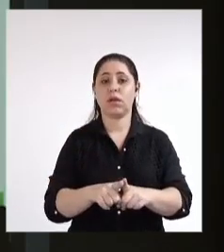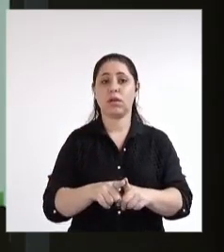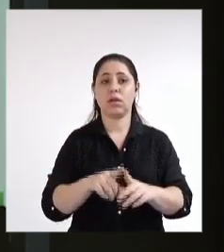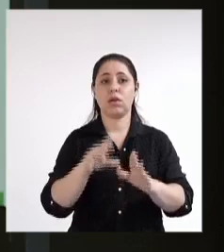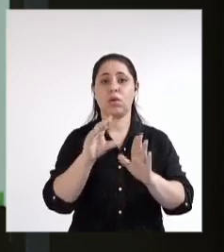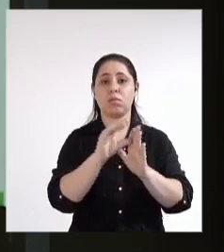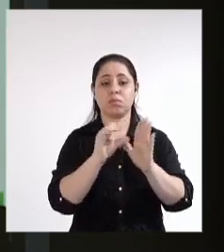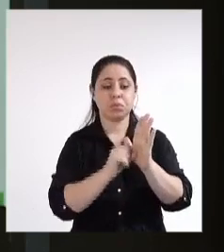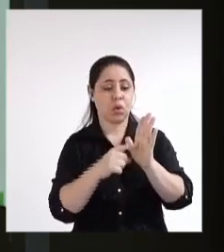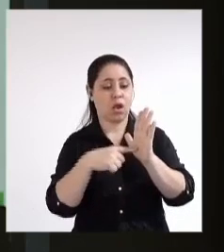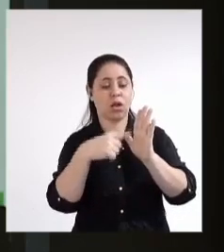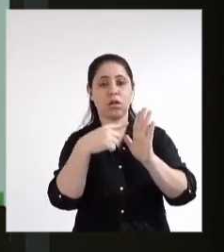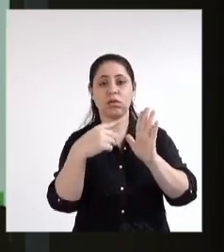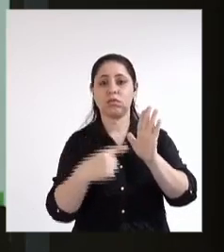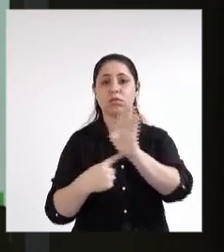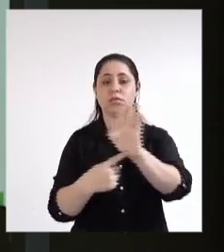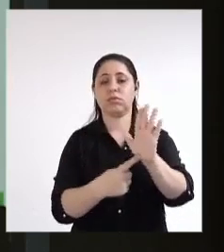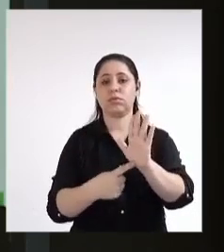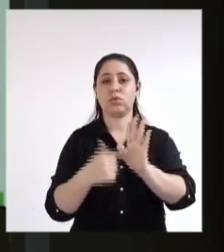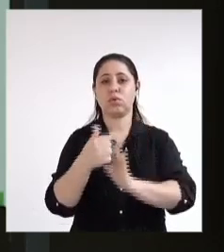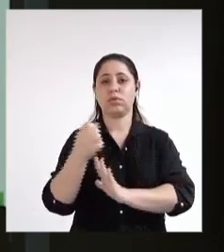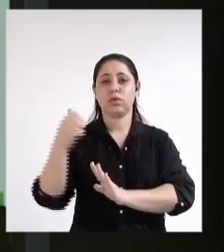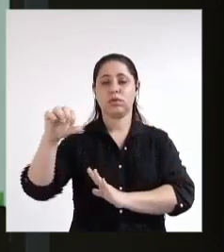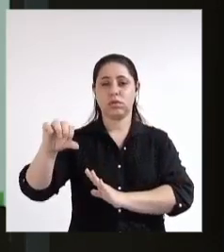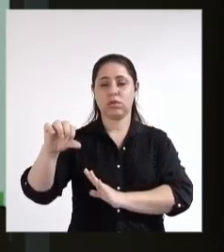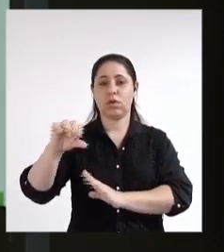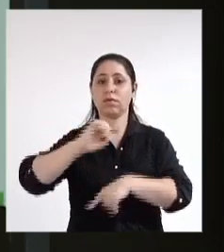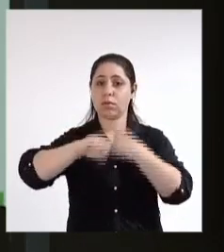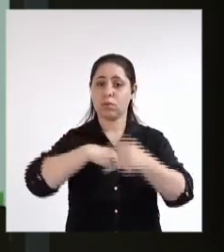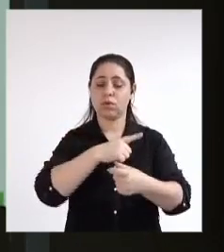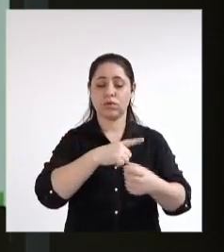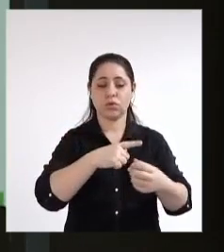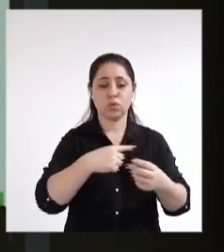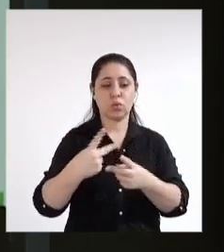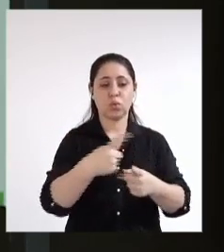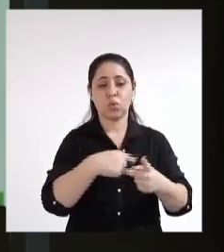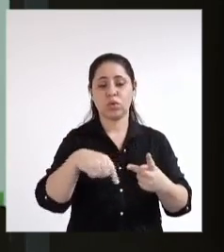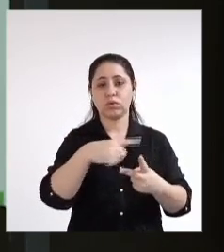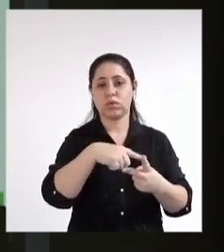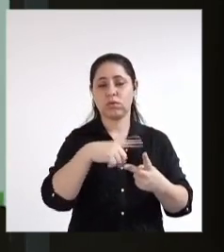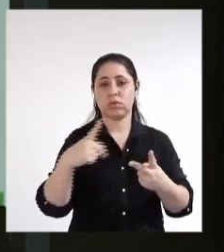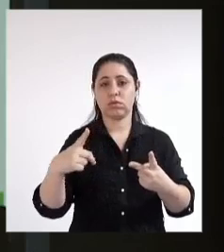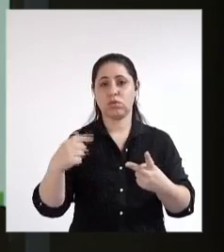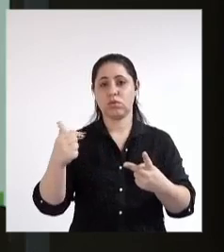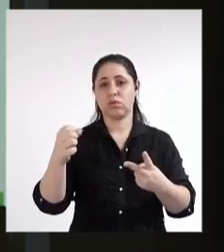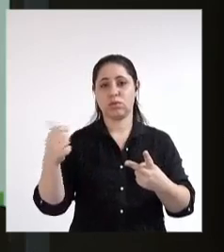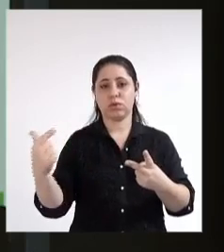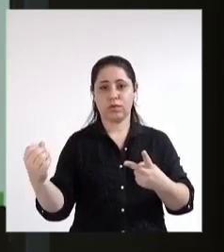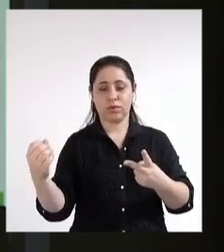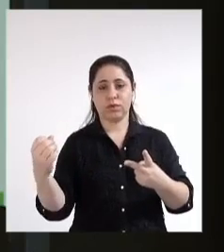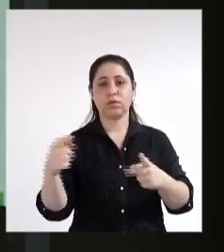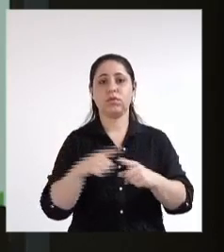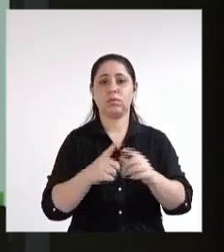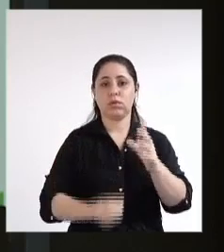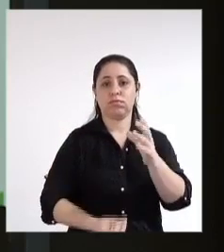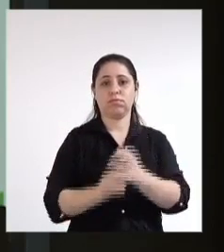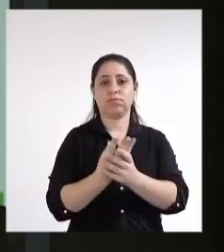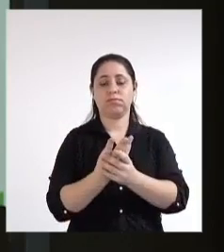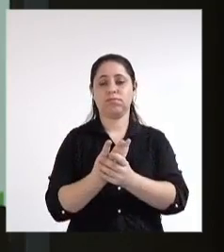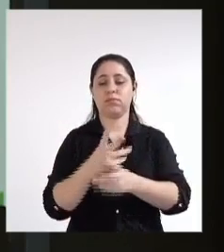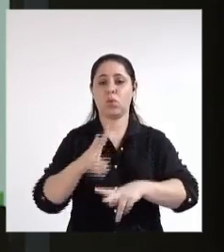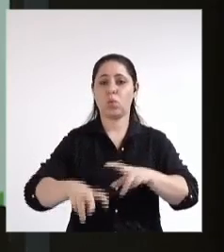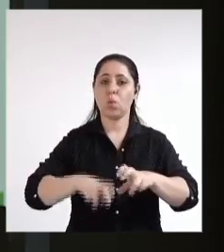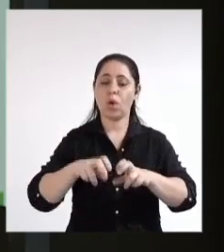2019 esses dois em 2020 desses outros dois tatham as siglas ali elaborar esses planos de manejo em